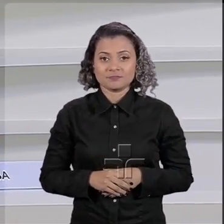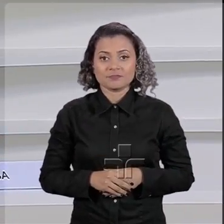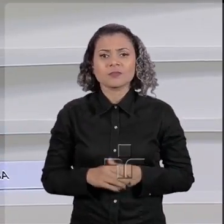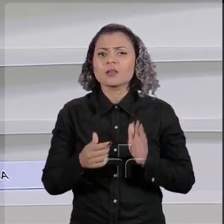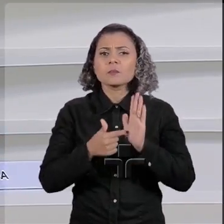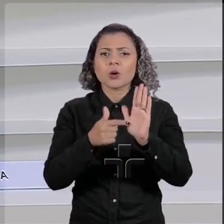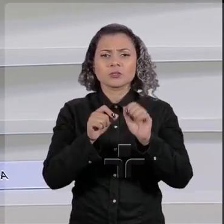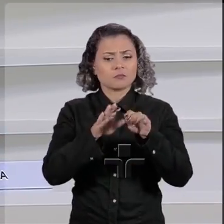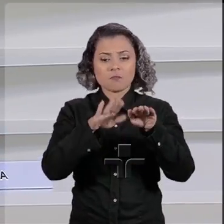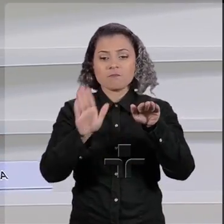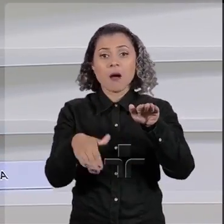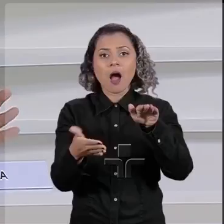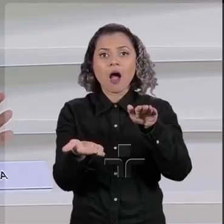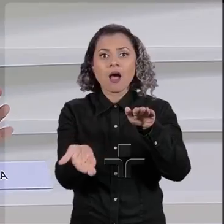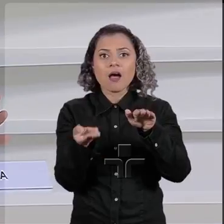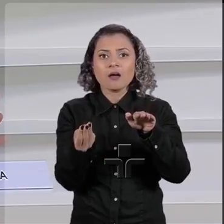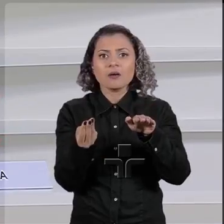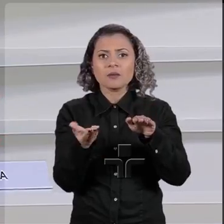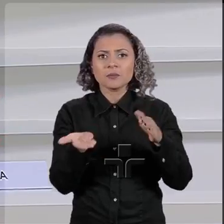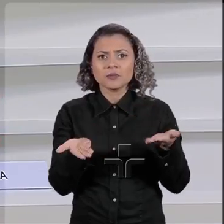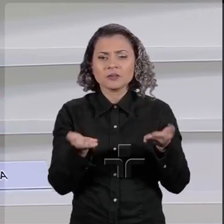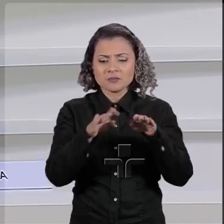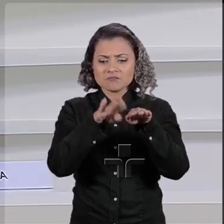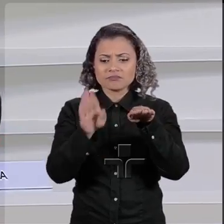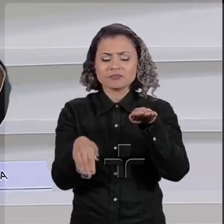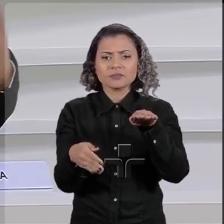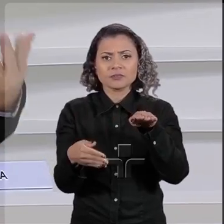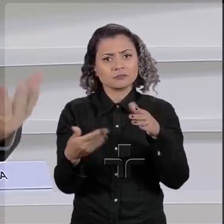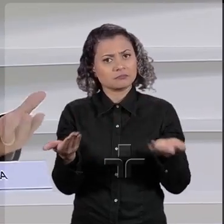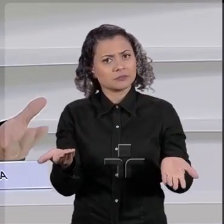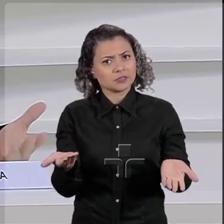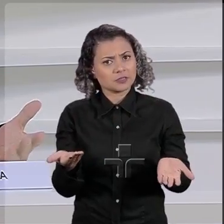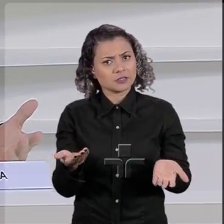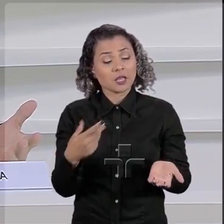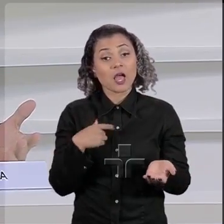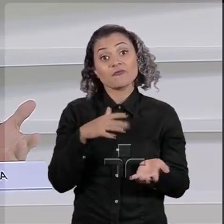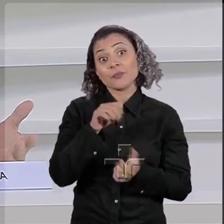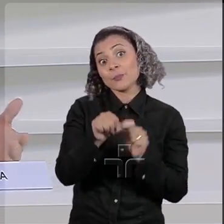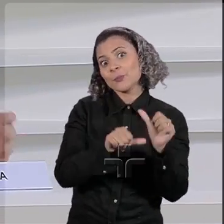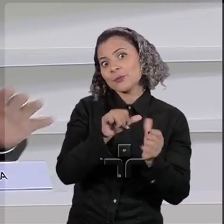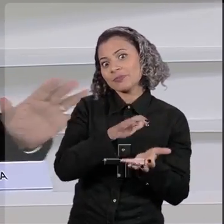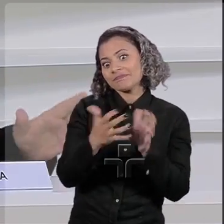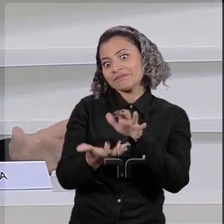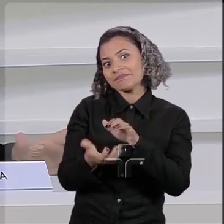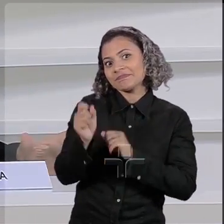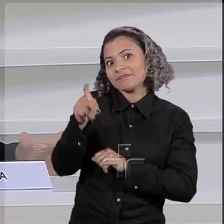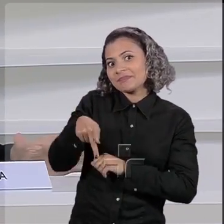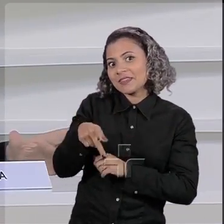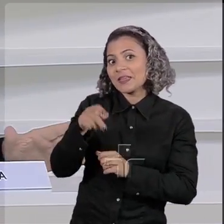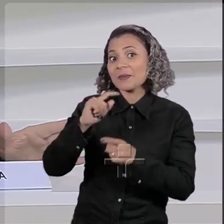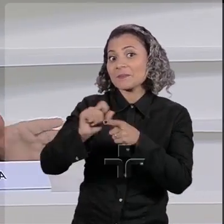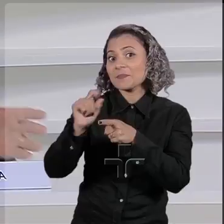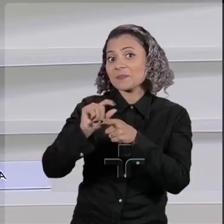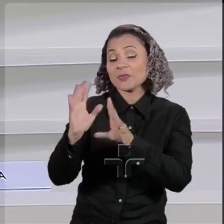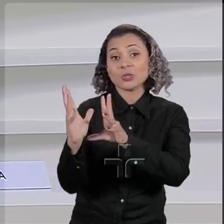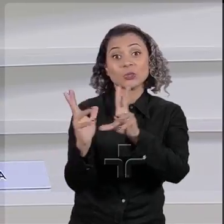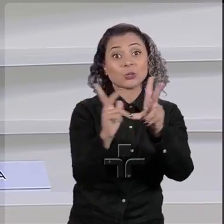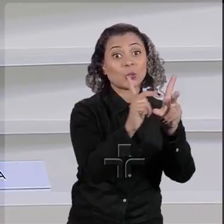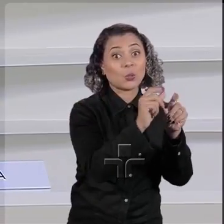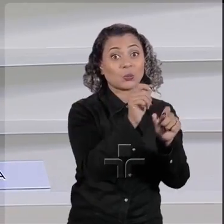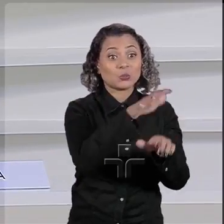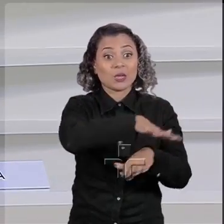uma distorção que, quando se fala, bom, vamos mexer na reforma da Previdência de todo mundo,